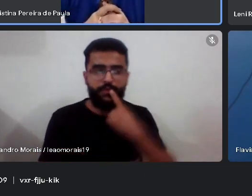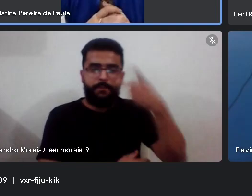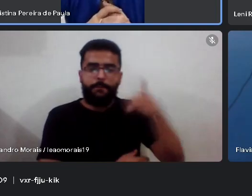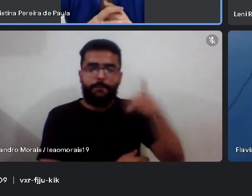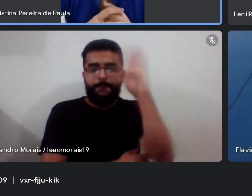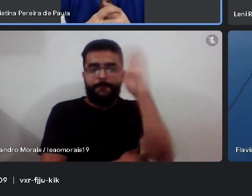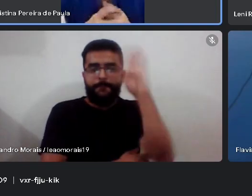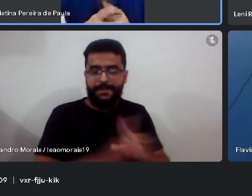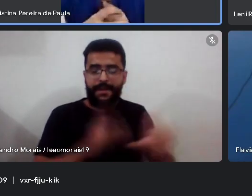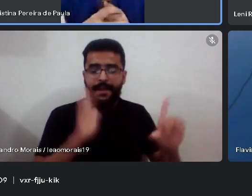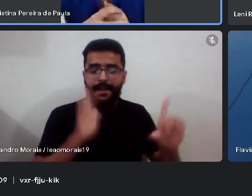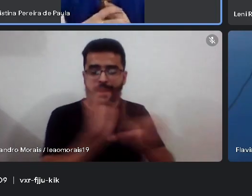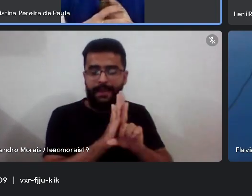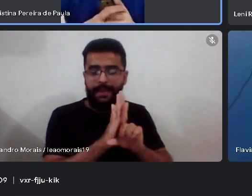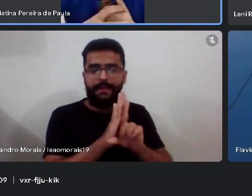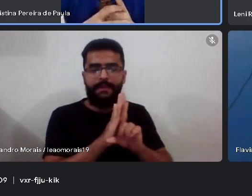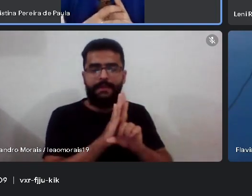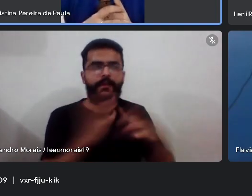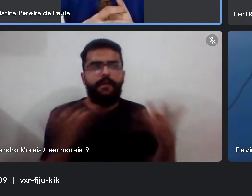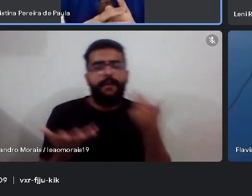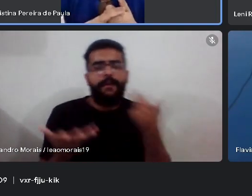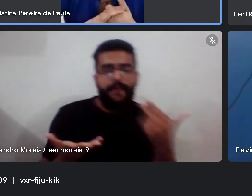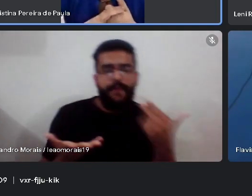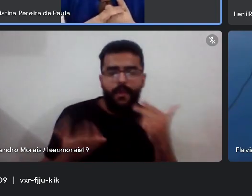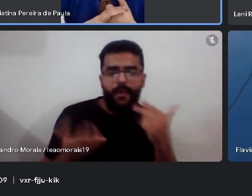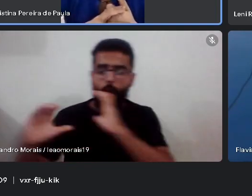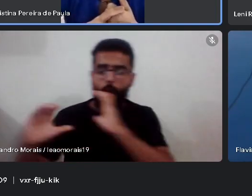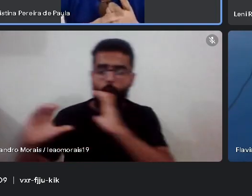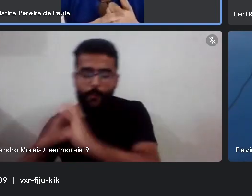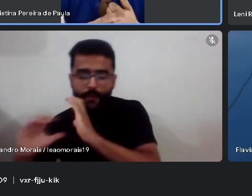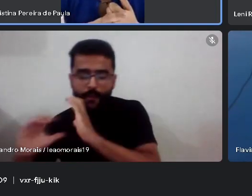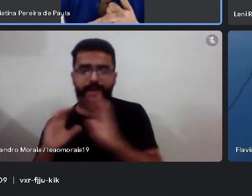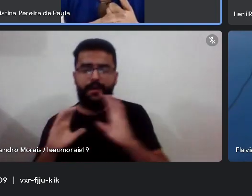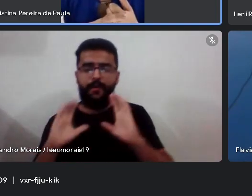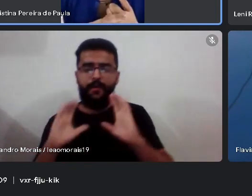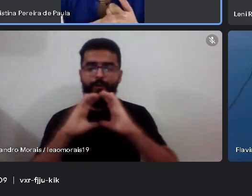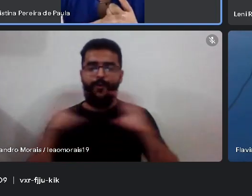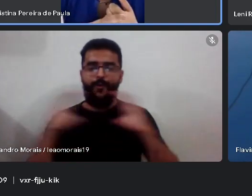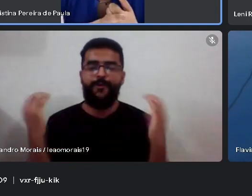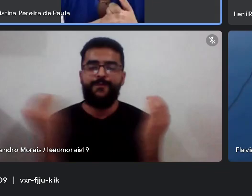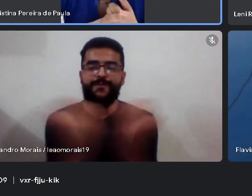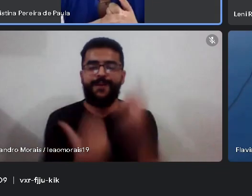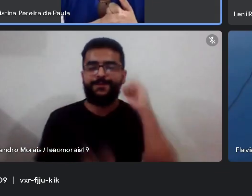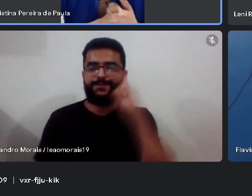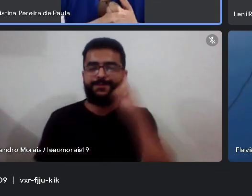O Congresso no Brasil definiu essa lei,